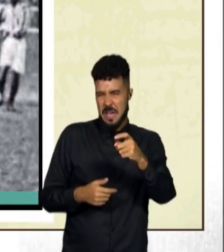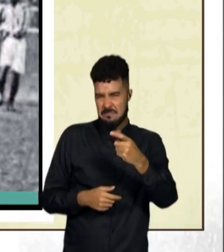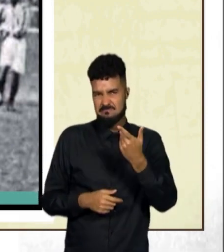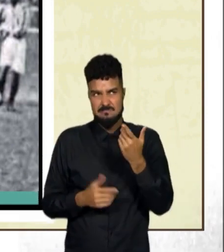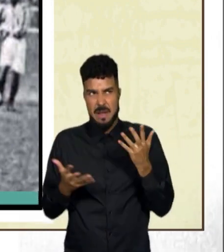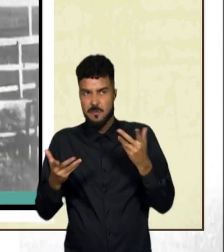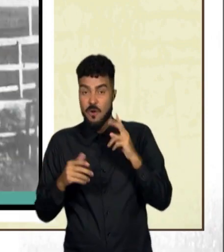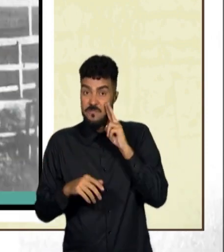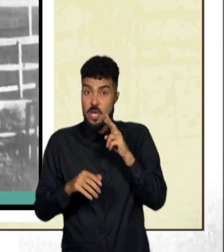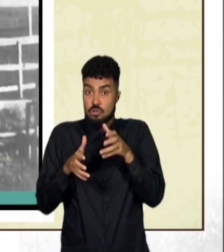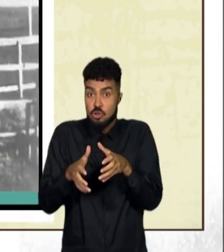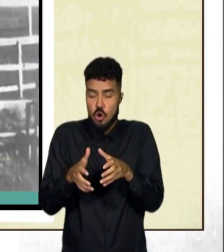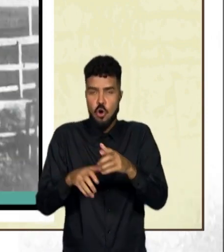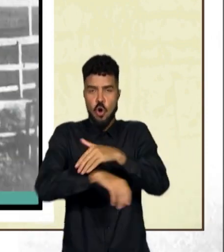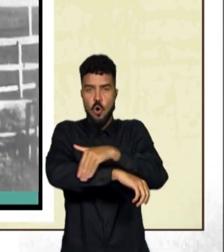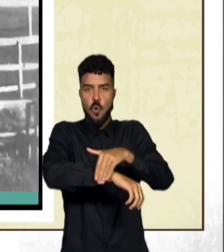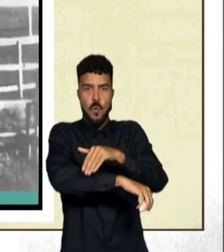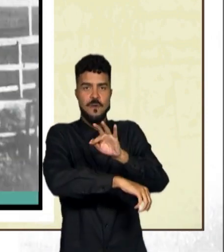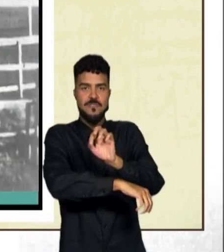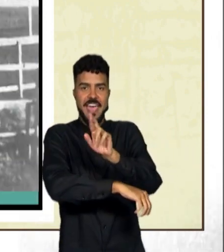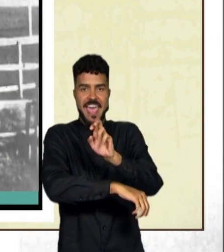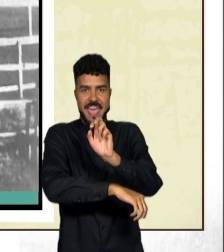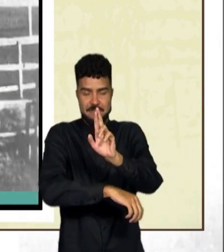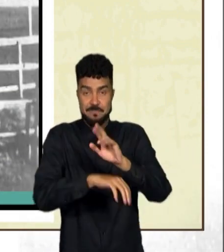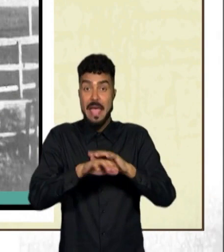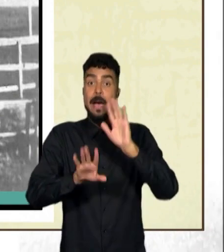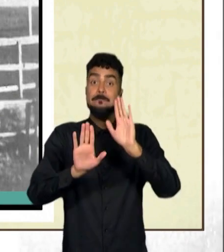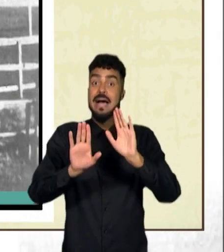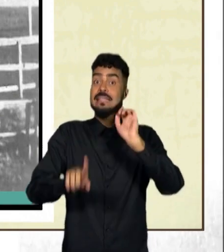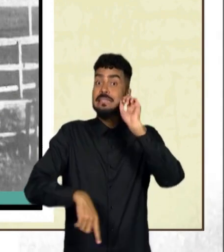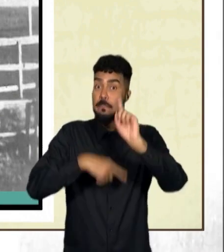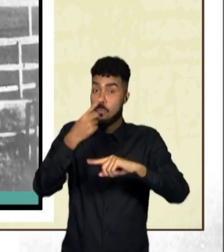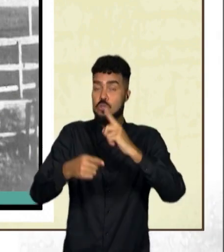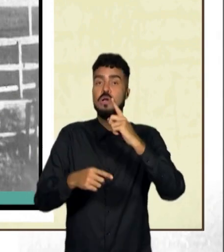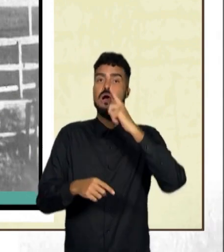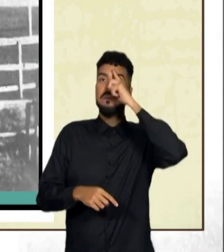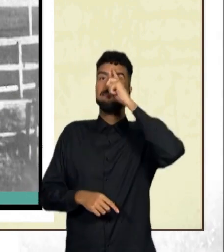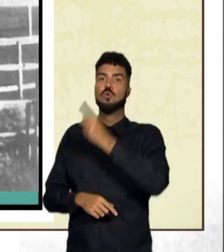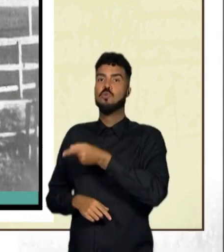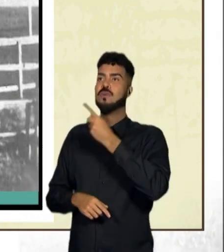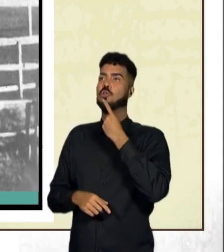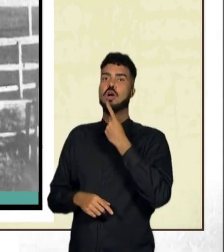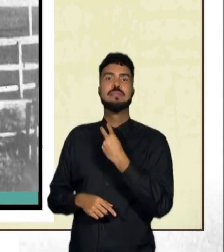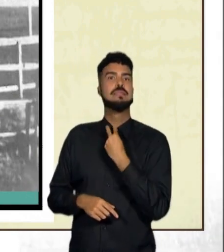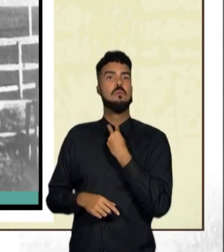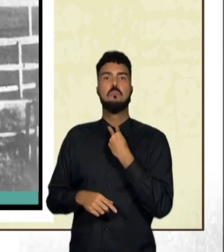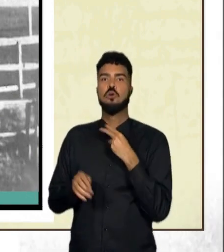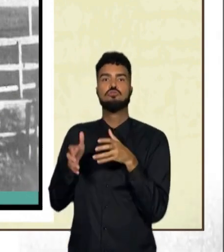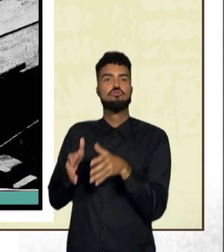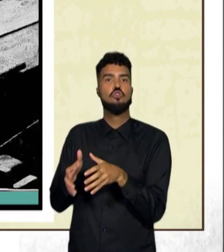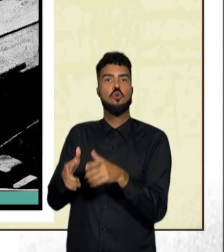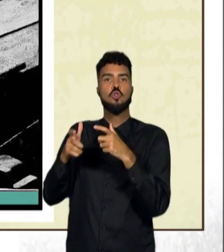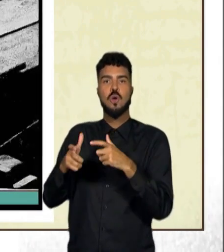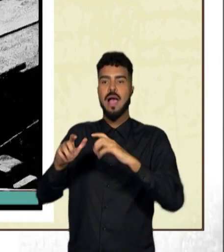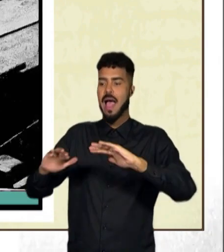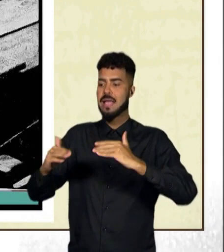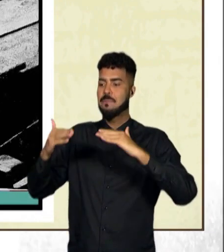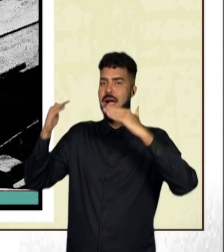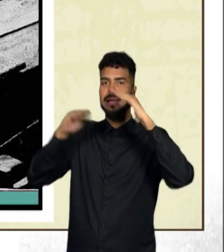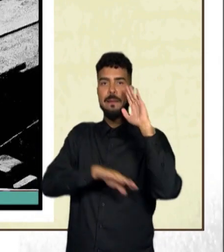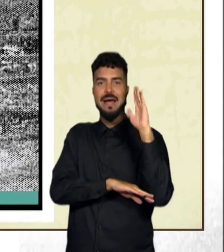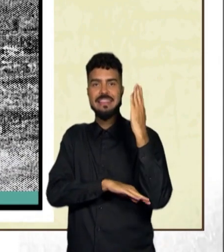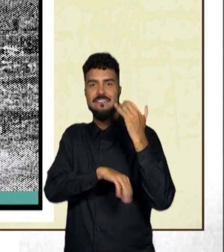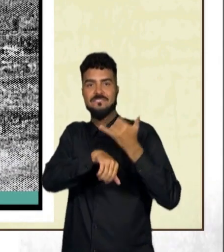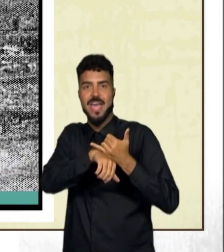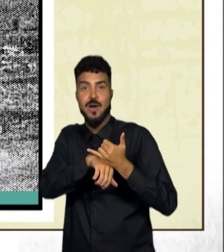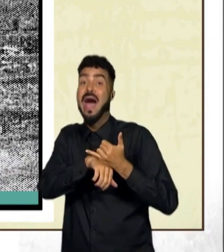ser sensacional. Depois tem uma determinação que não podia mais ter jogo em campo que tivesse arquibancada de madeira e ferro. E aí o Bangu fica sem